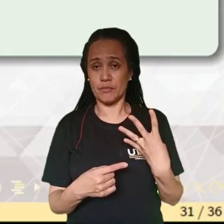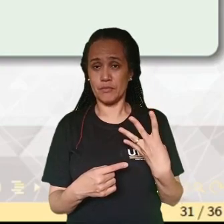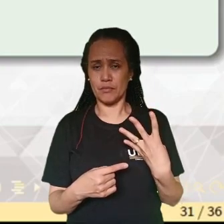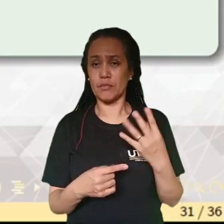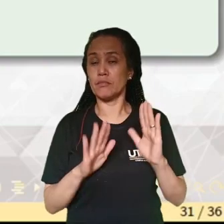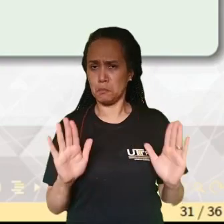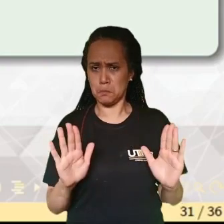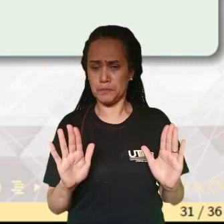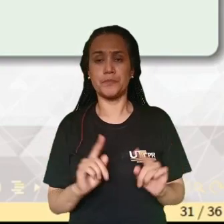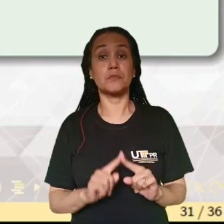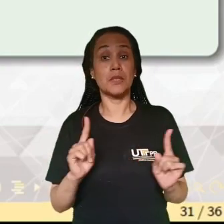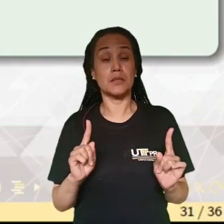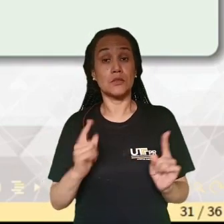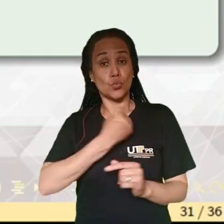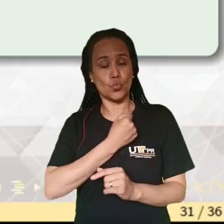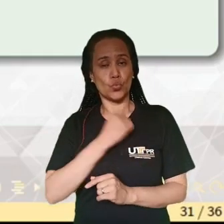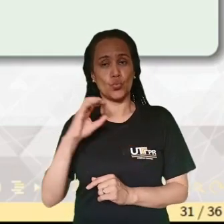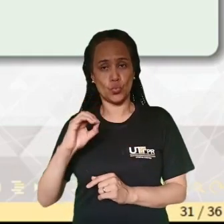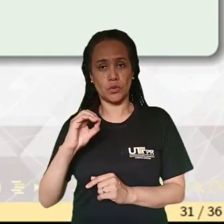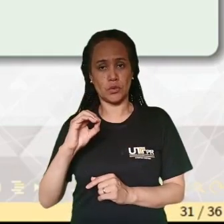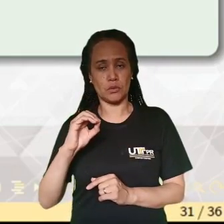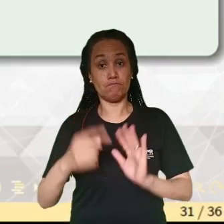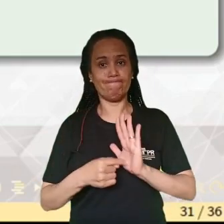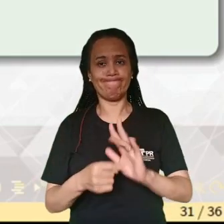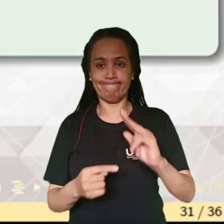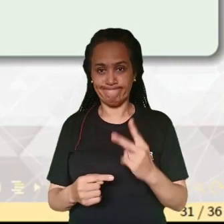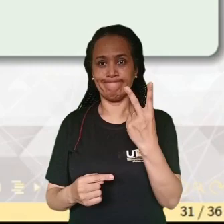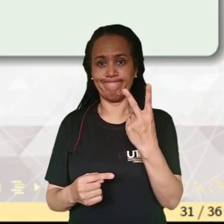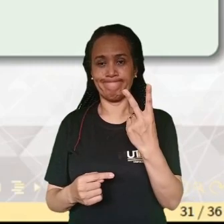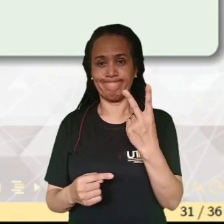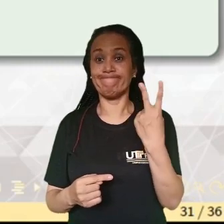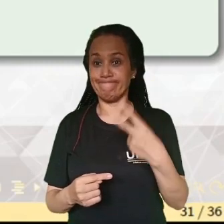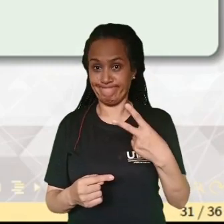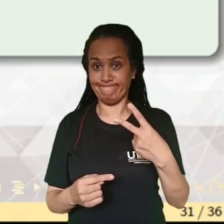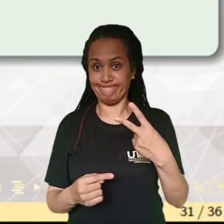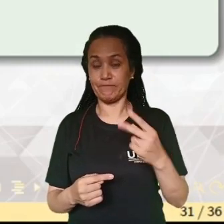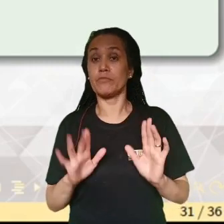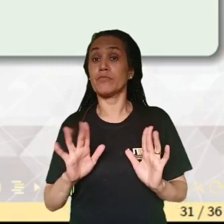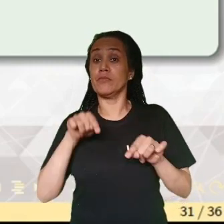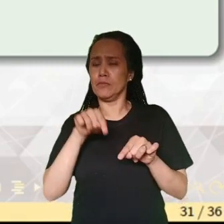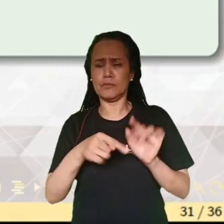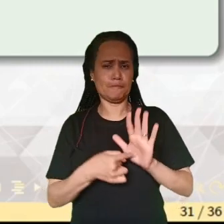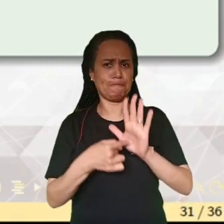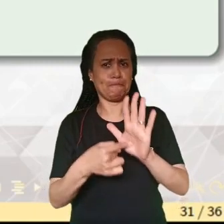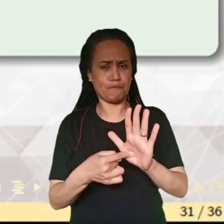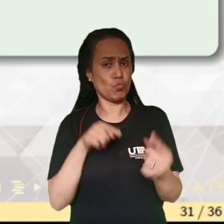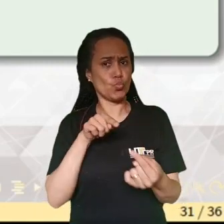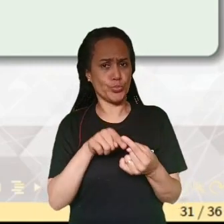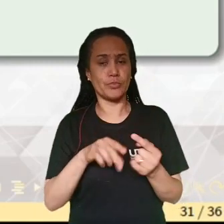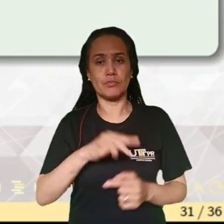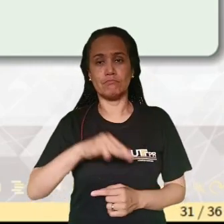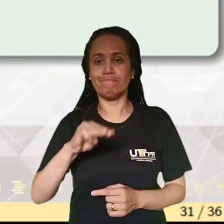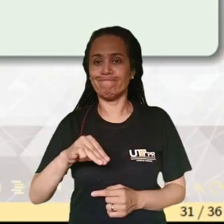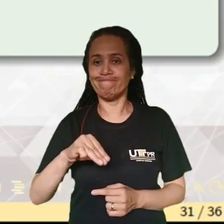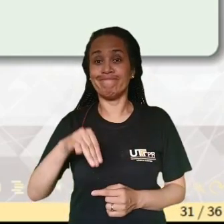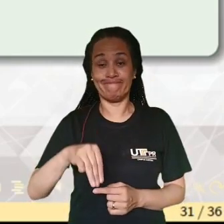4. No entanto, o valor 0 ele acaba aparecendo duas vezes. E isso indica que ele possivelmente é um valor de moda. Pronto,